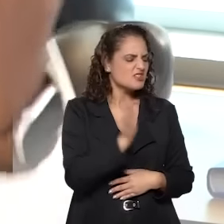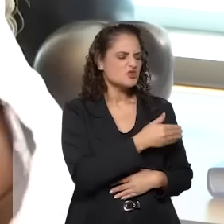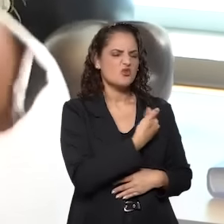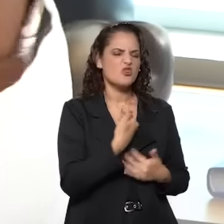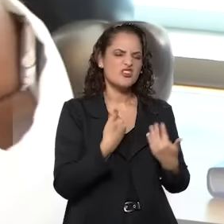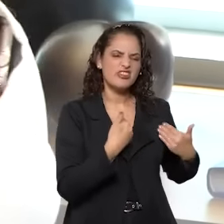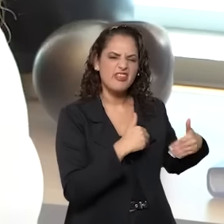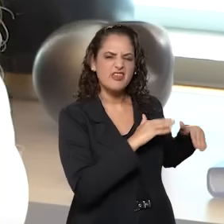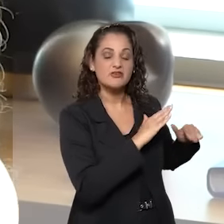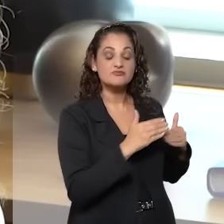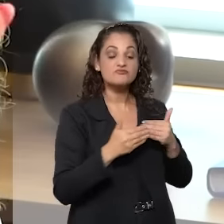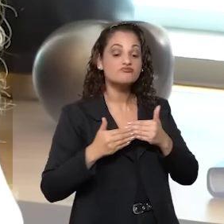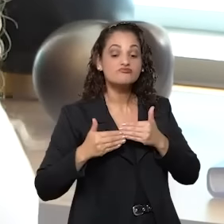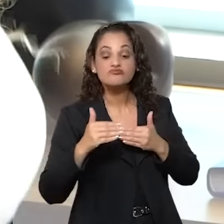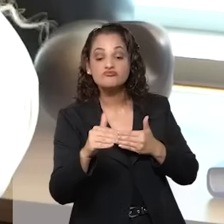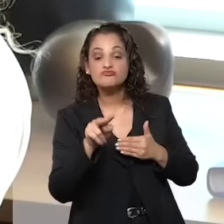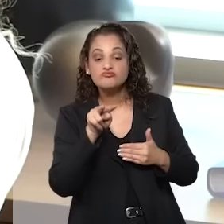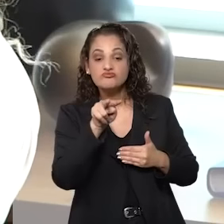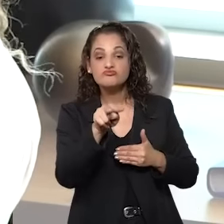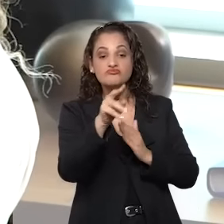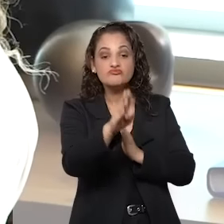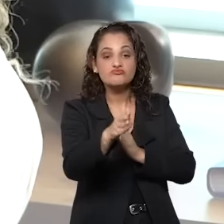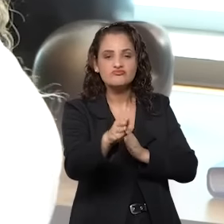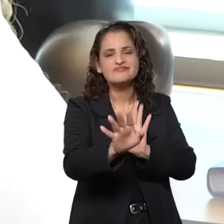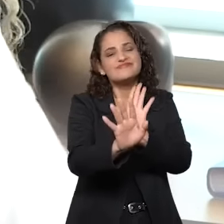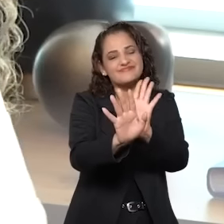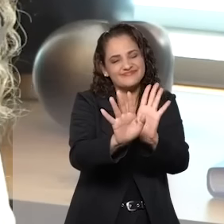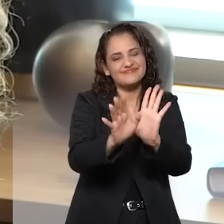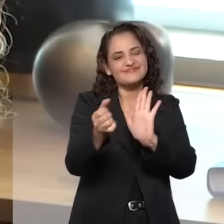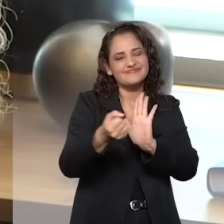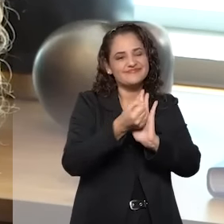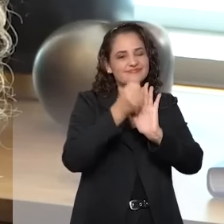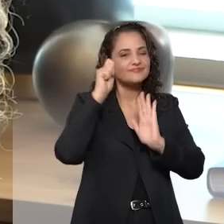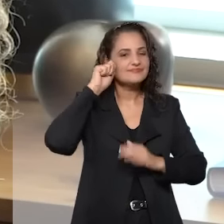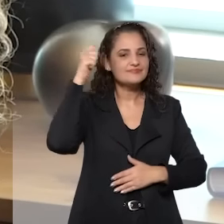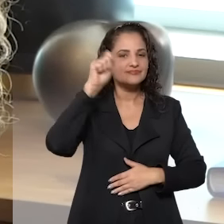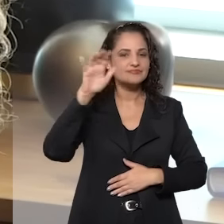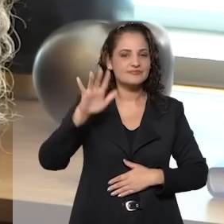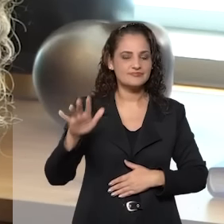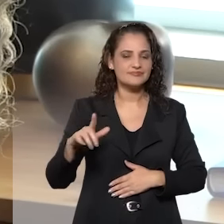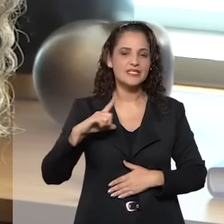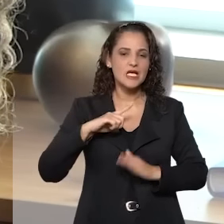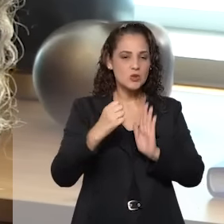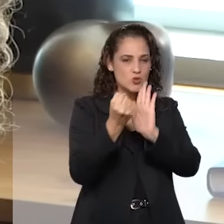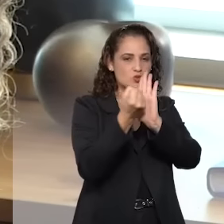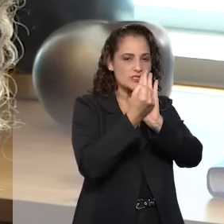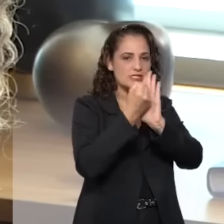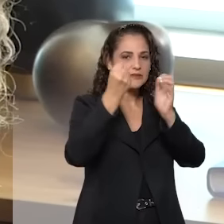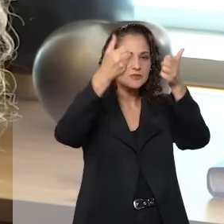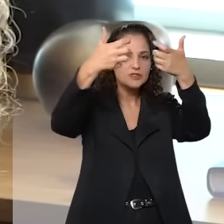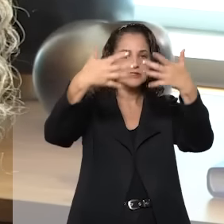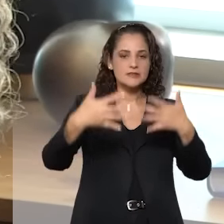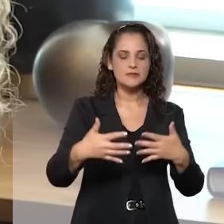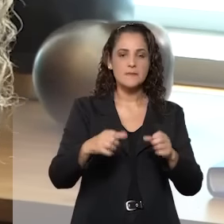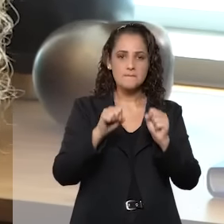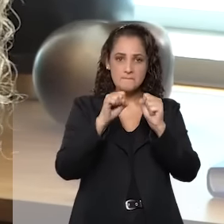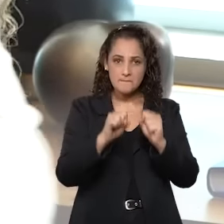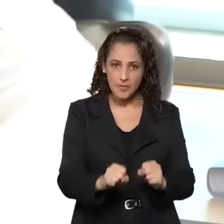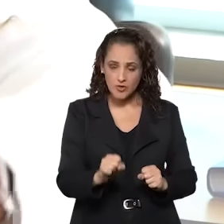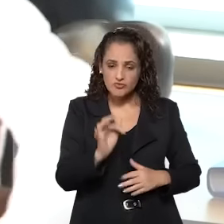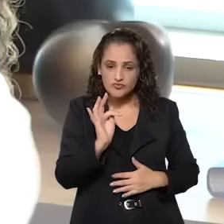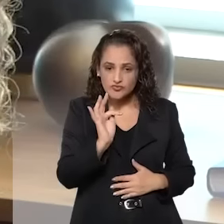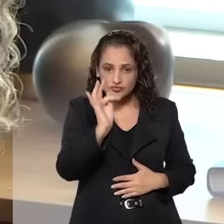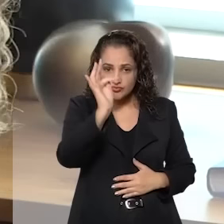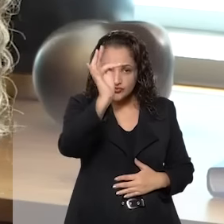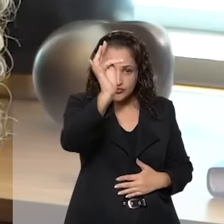foi né Vamos olhar daqui paraa frente né mas tem um um um símbolo africano que é o símbolo de sancova que fala aqui para a gente poder projetar o